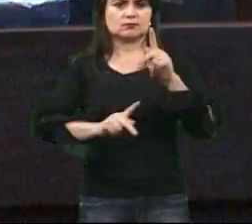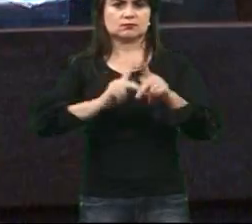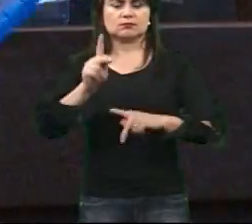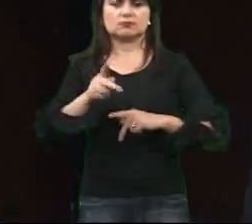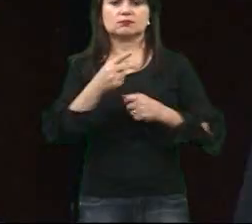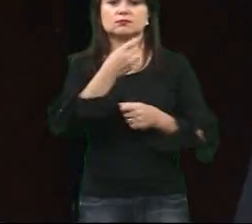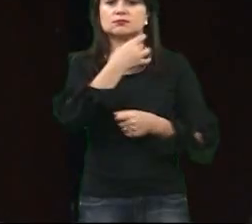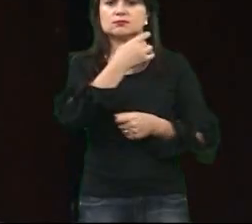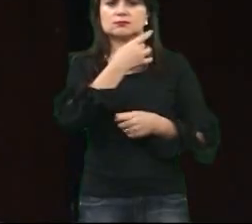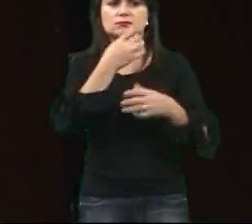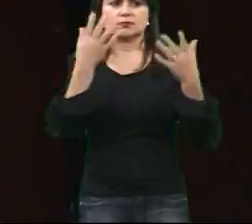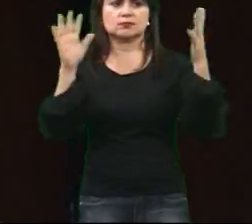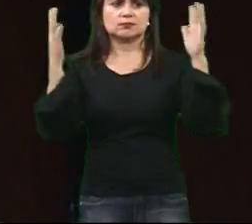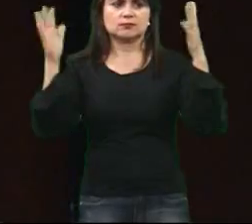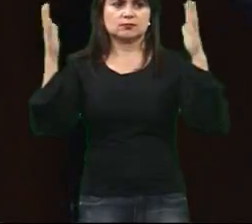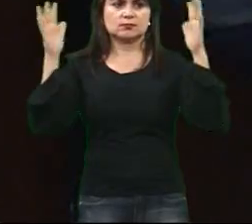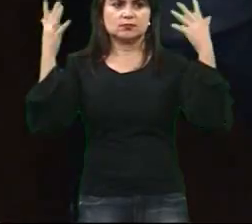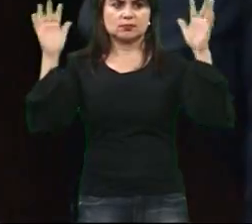a